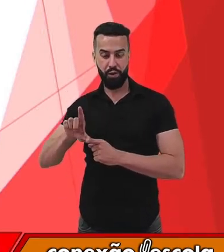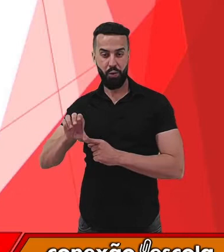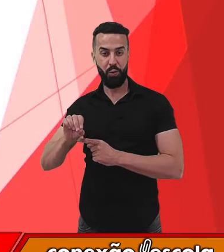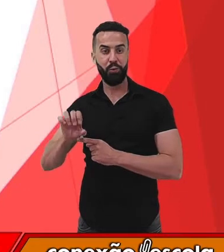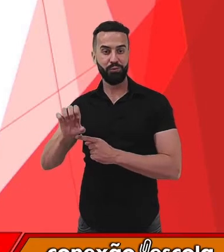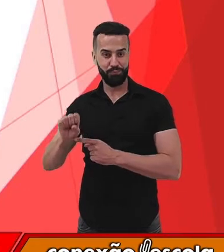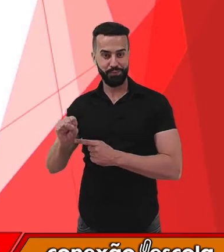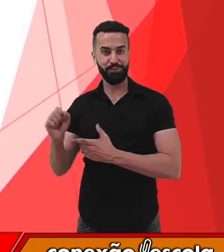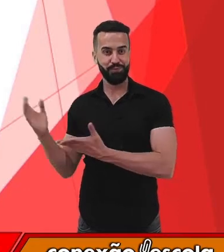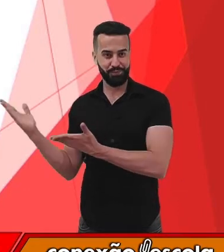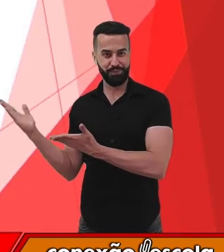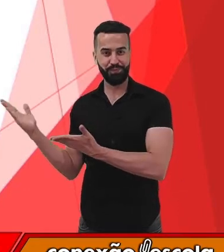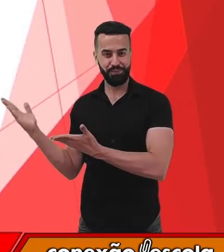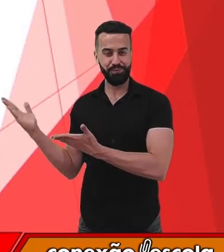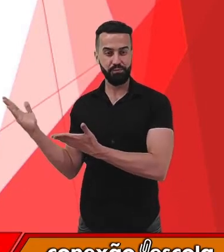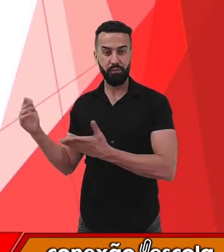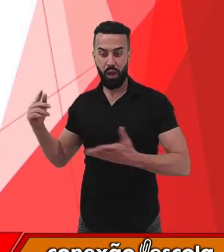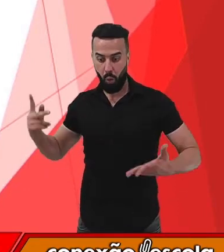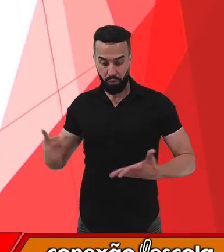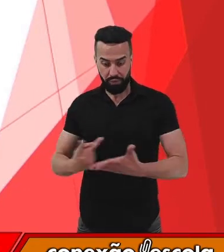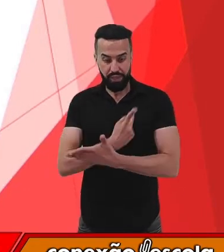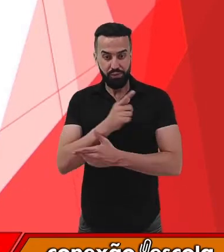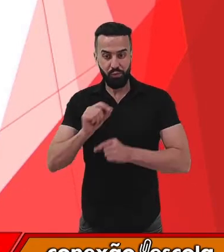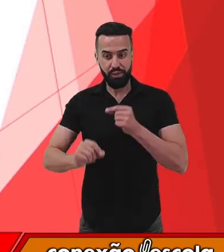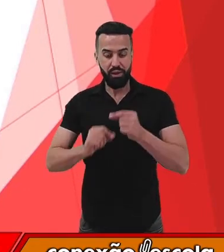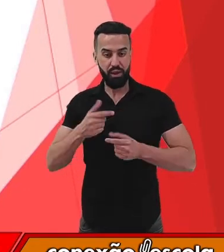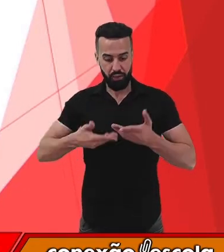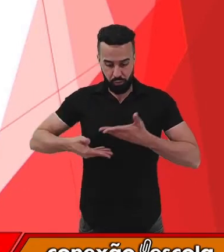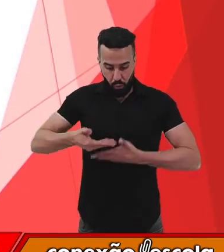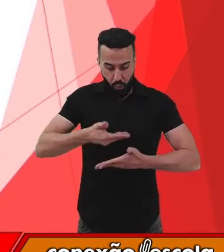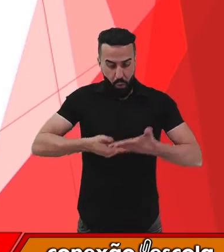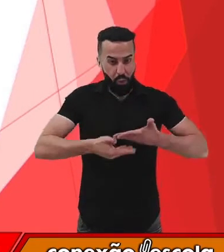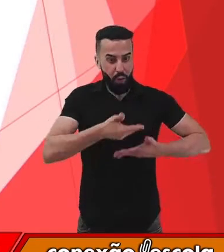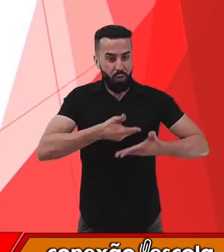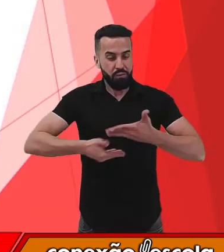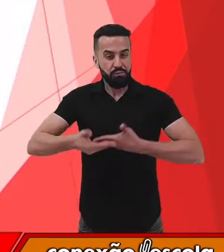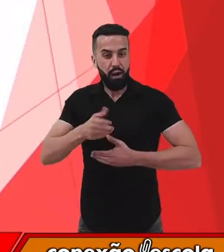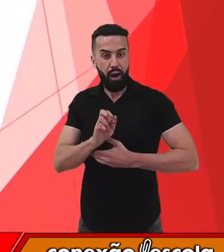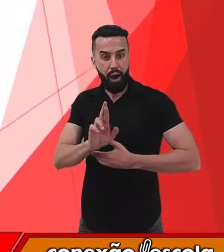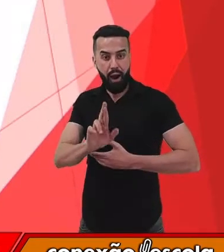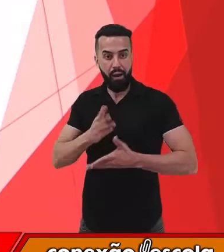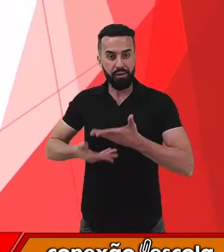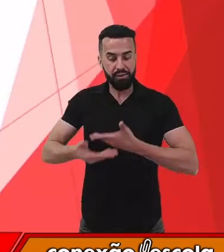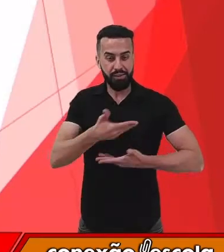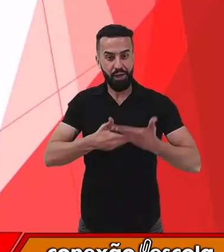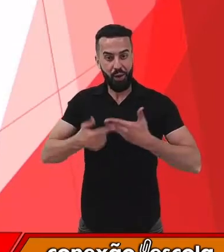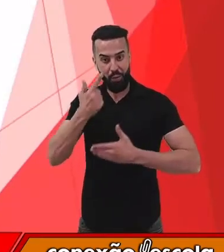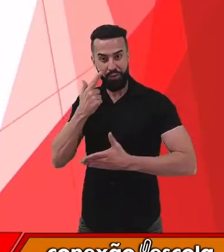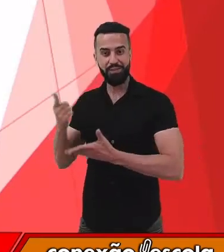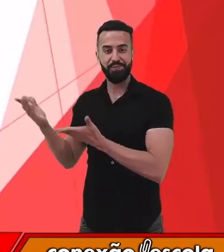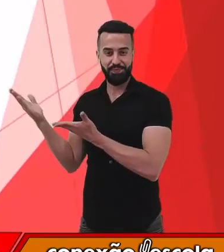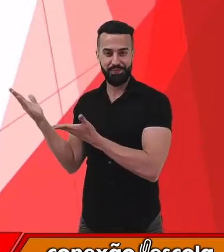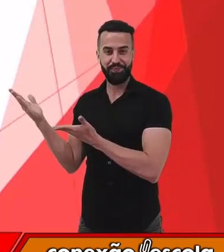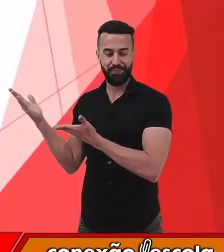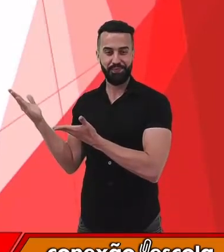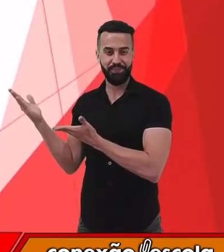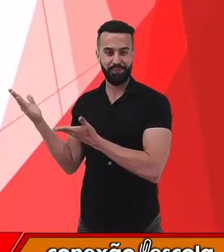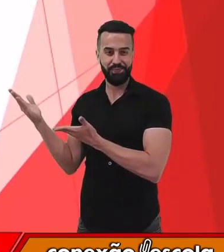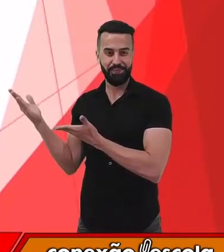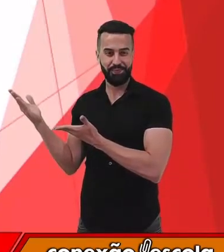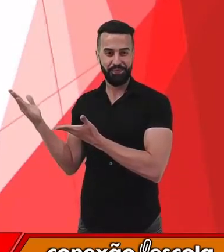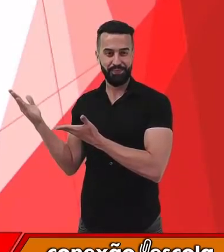Lá nos alvéolos ocorrem as trocas gasosas, cuja estrutura é essa aqui. Então,